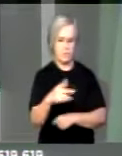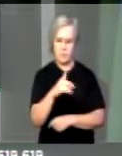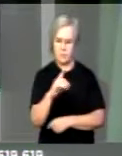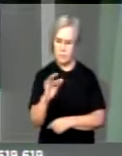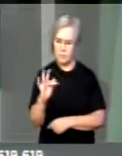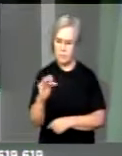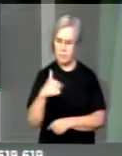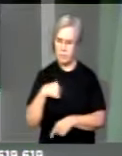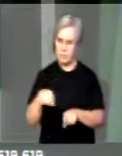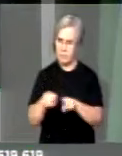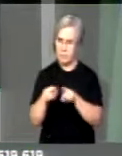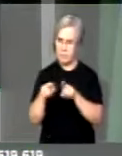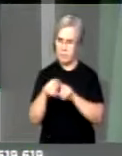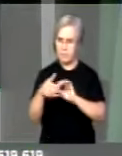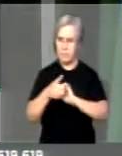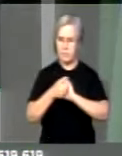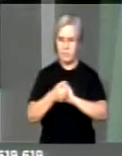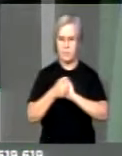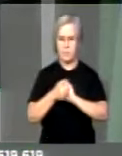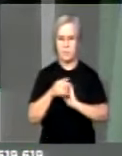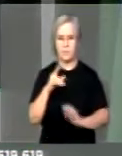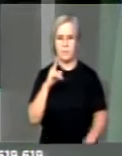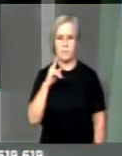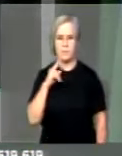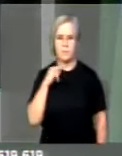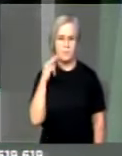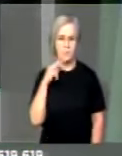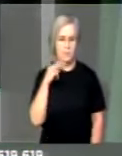Quero cumprimentar também o vereador